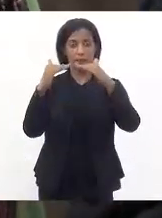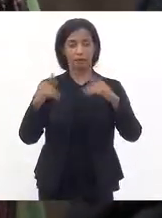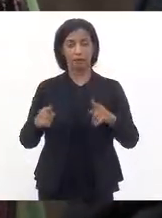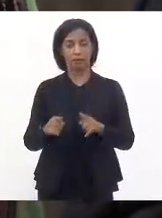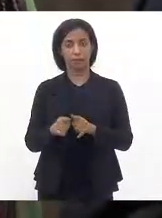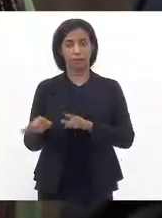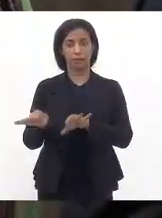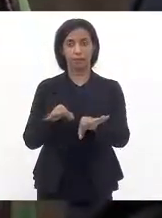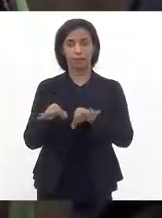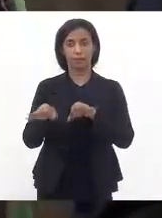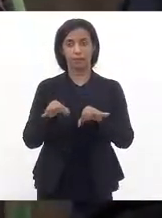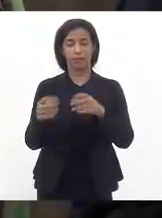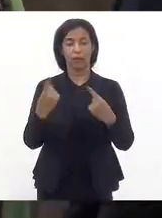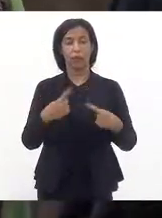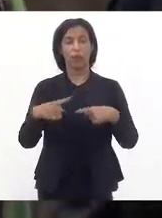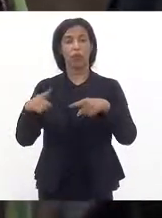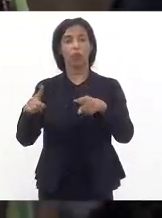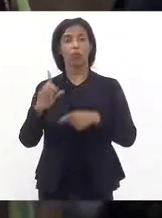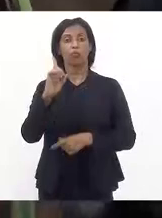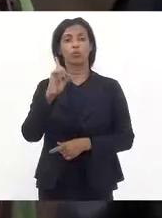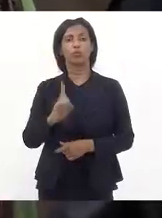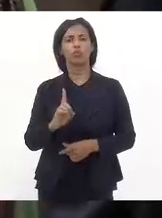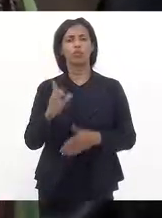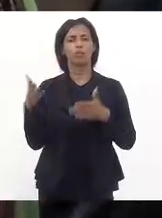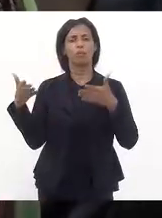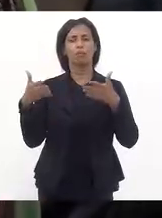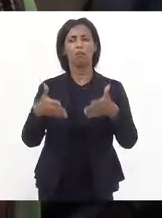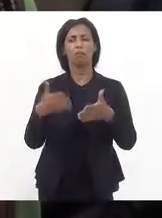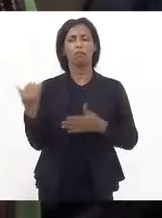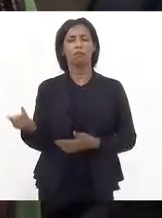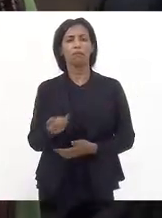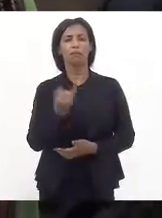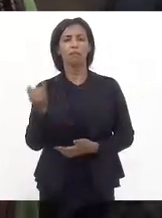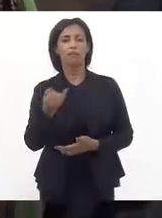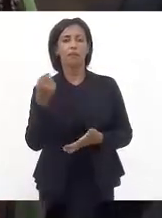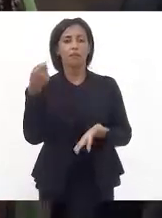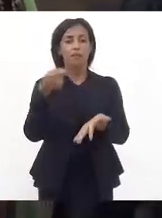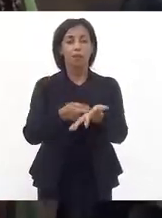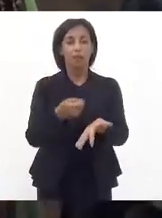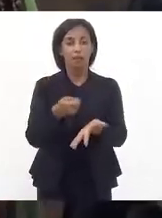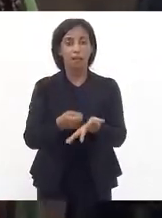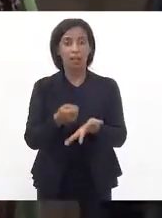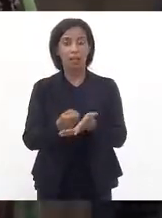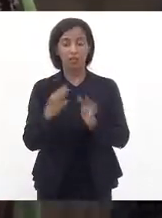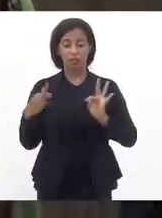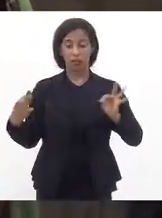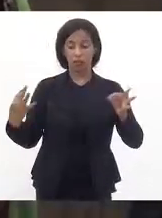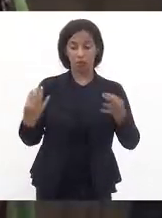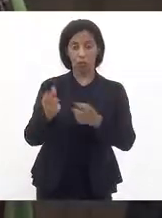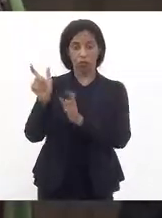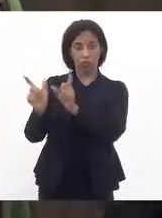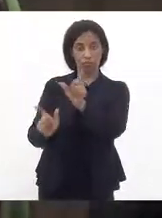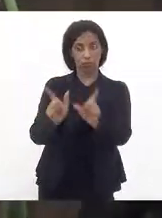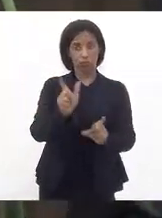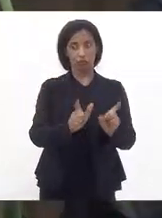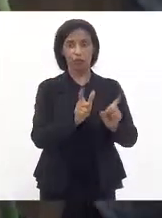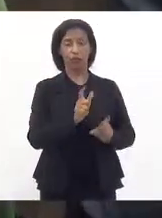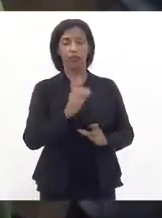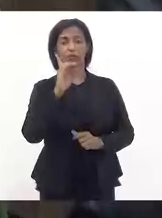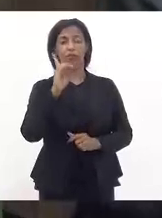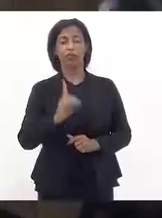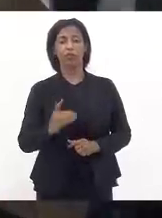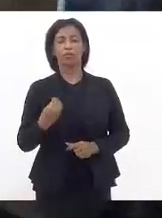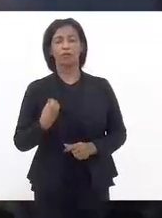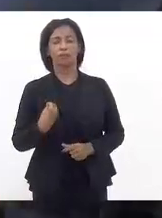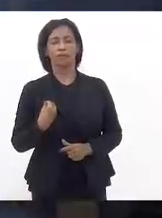o projeto viola que ele quer o direito mais central e Fundamental que deve ser garantido a todos os seres humanos o